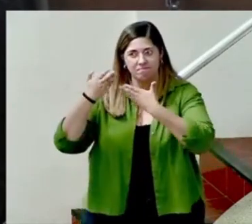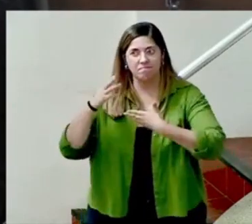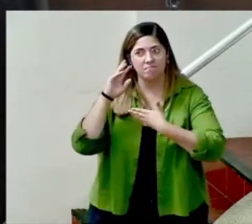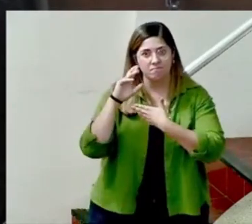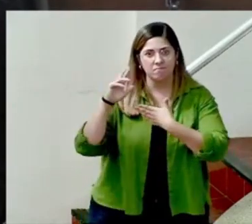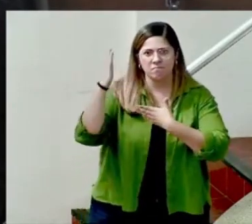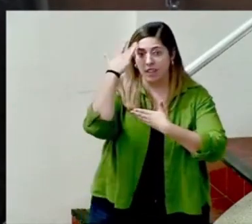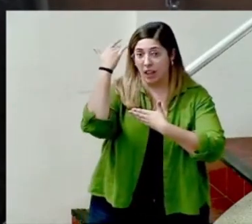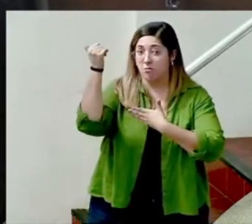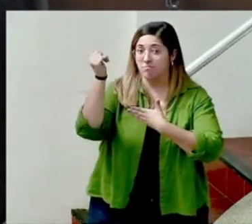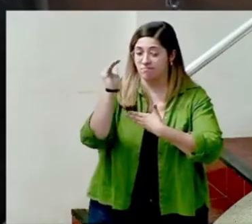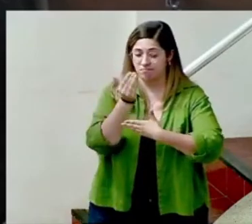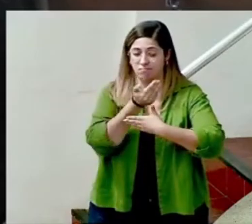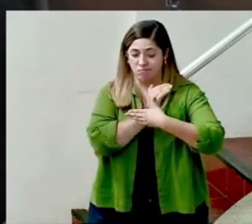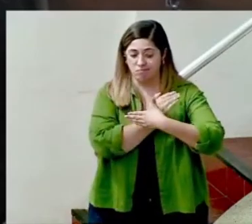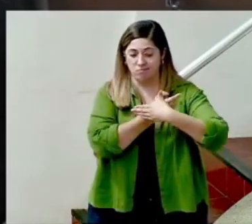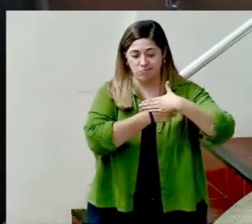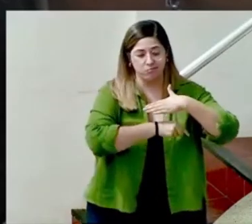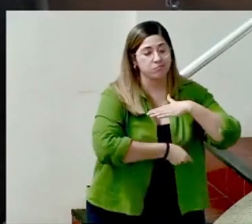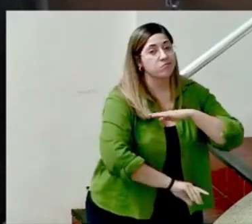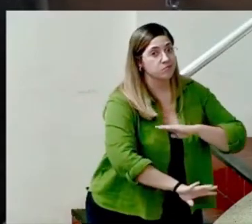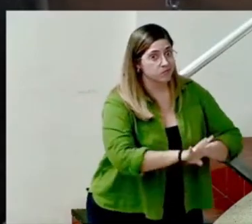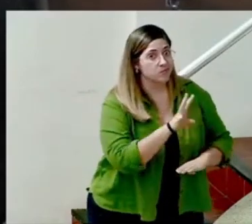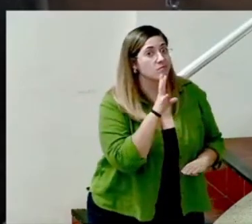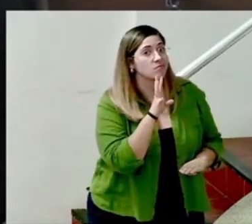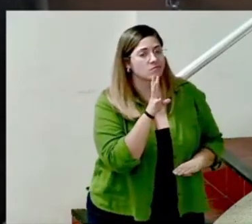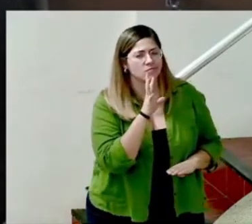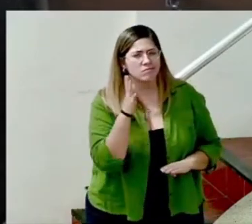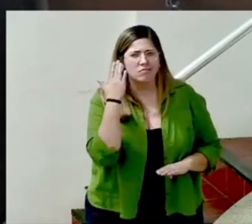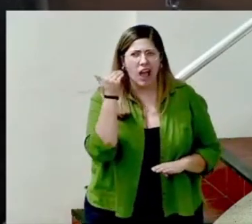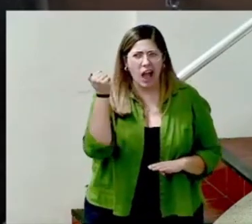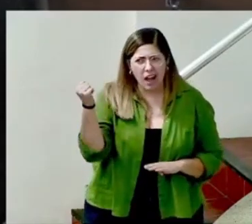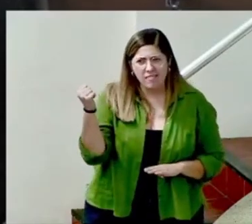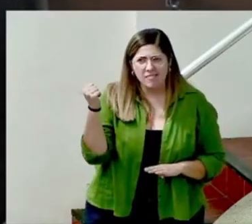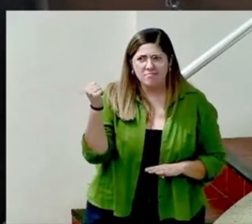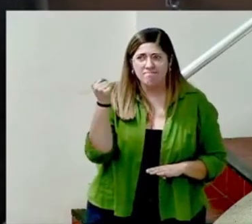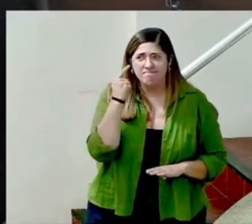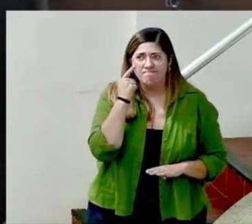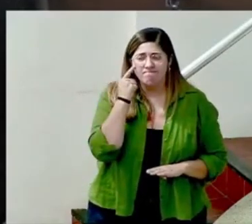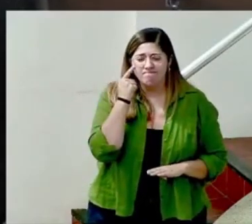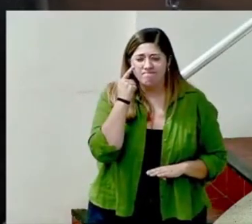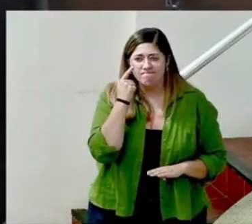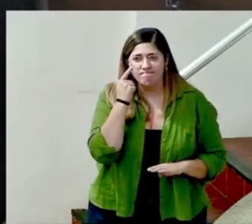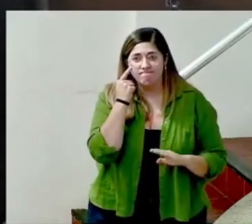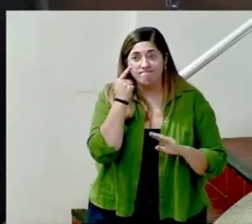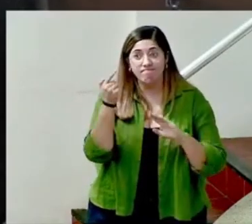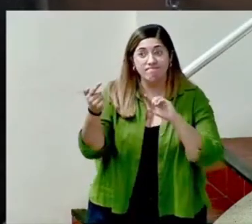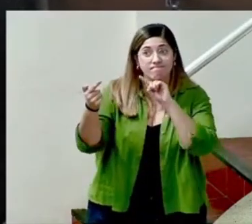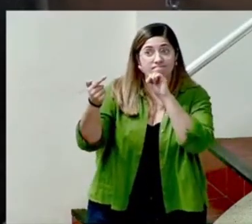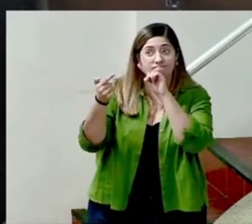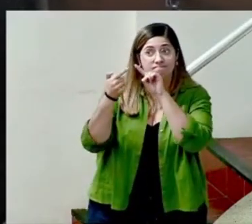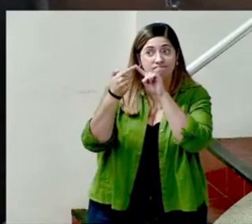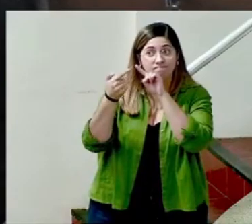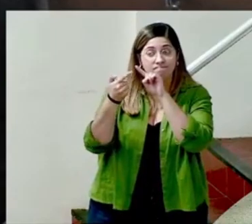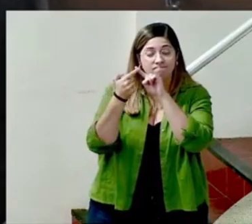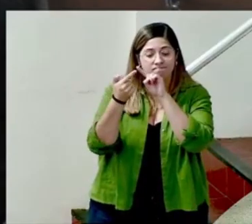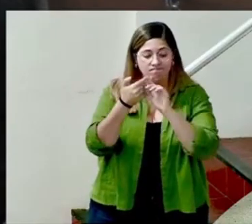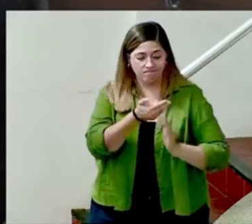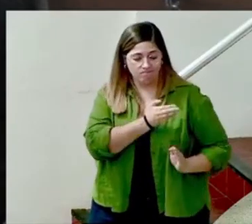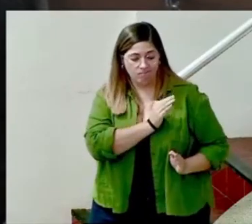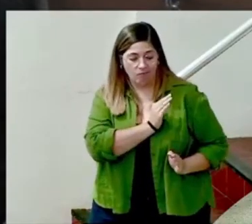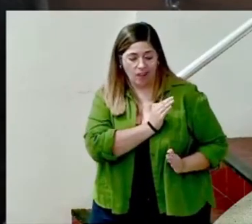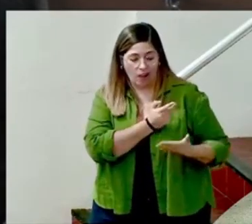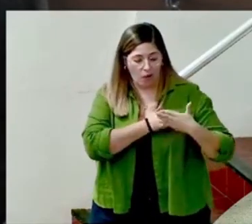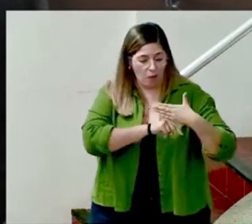que Deus conhece o coração, para que eles pudessem então se relacionar com Deus com um coração íntegro, diante da presença